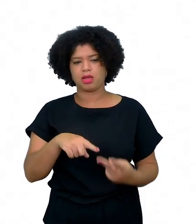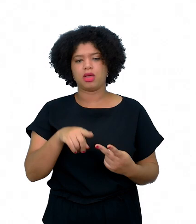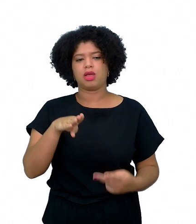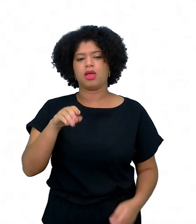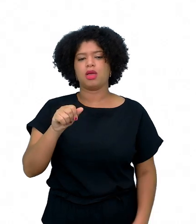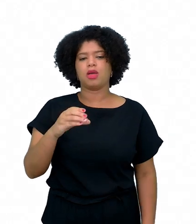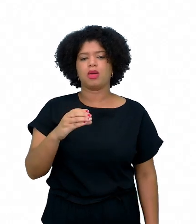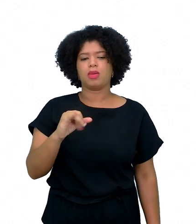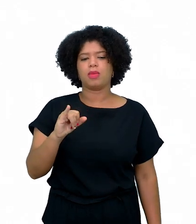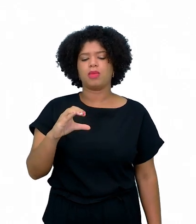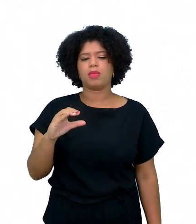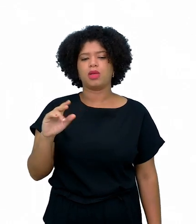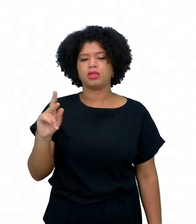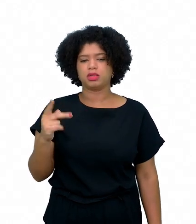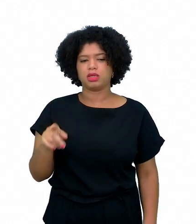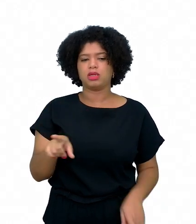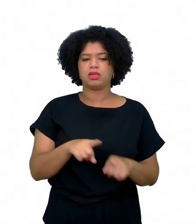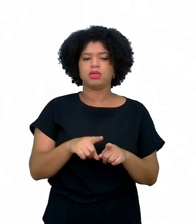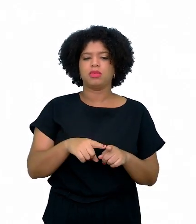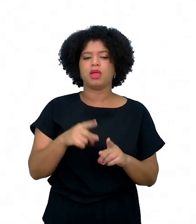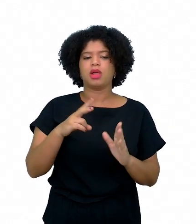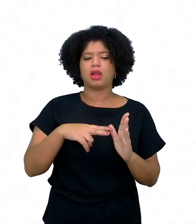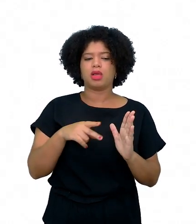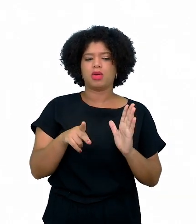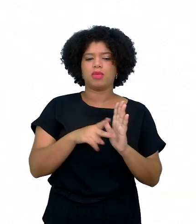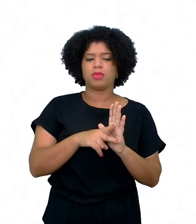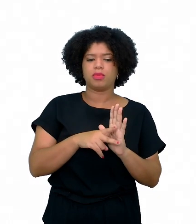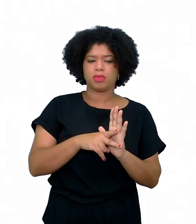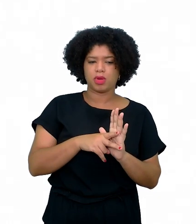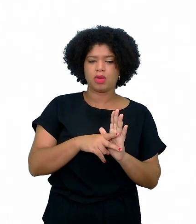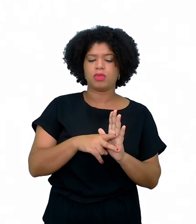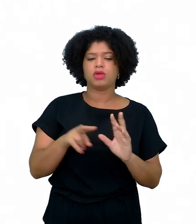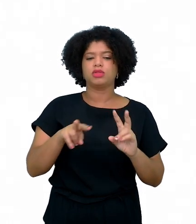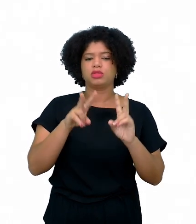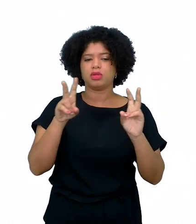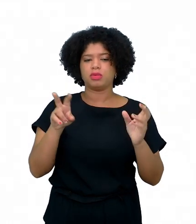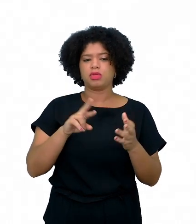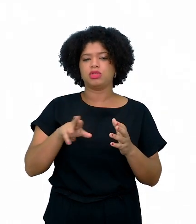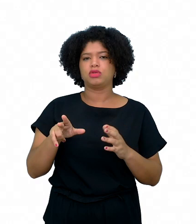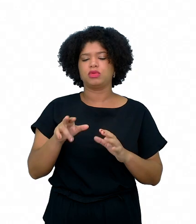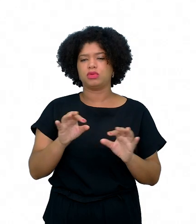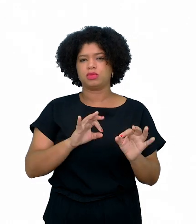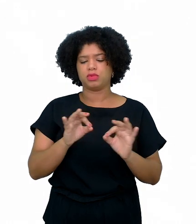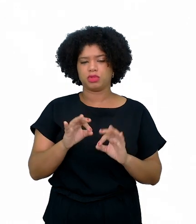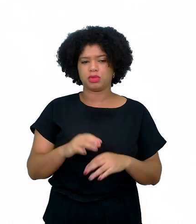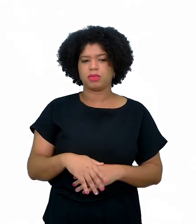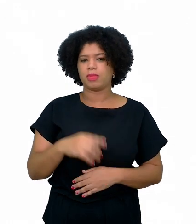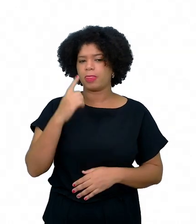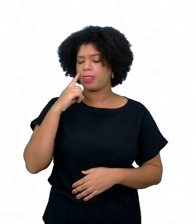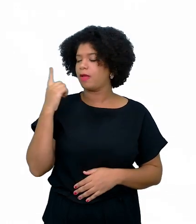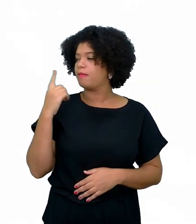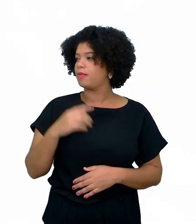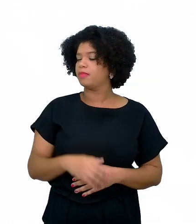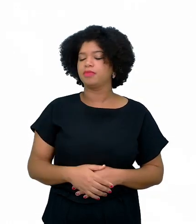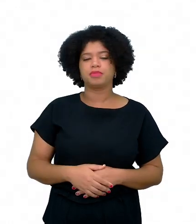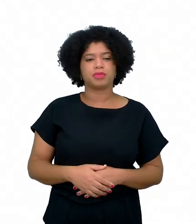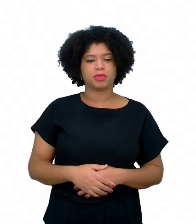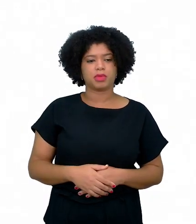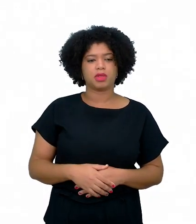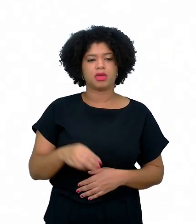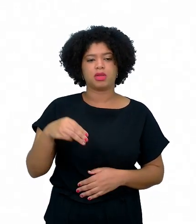Transgressão e Mudança na Educação, os projetos de trabalho. Temos aqui o Nilson José Machado, temos outras